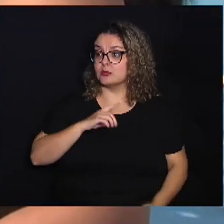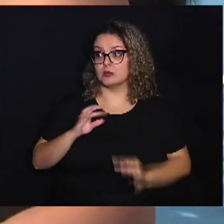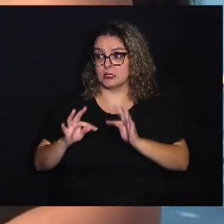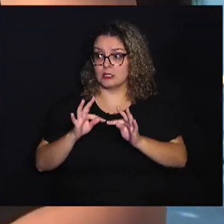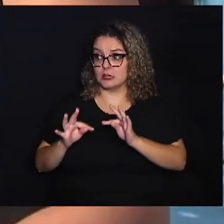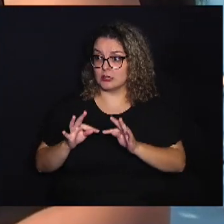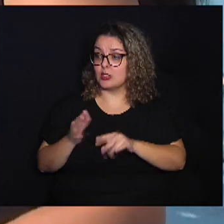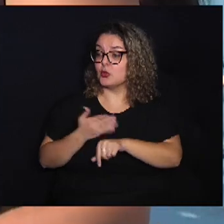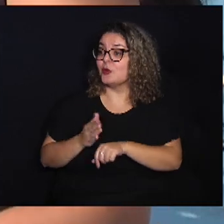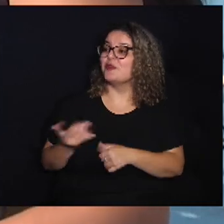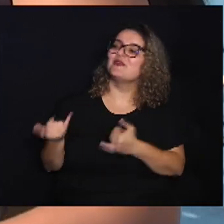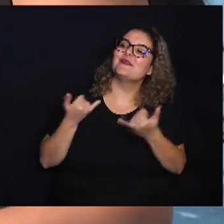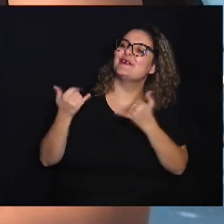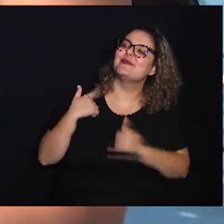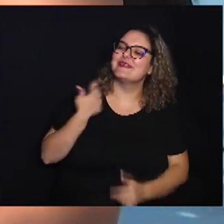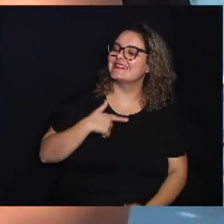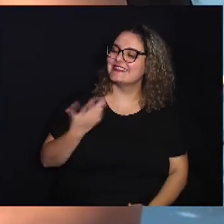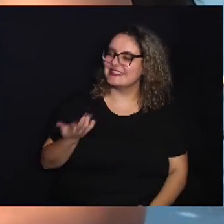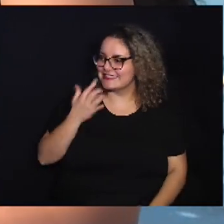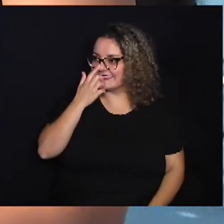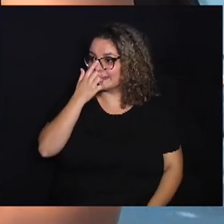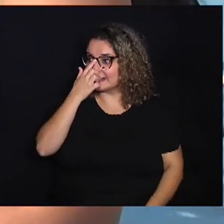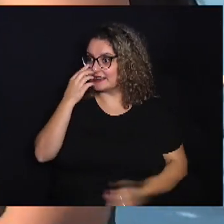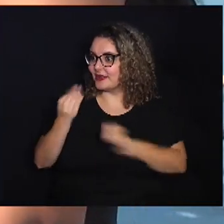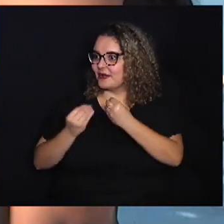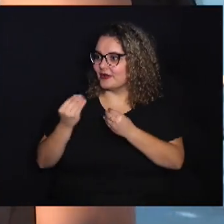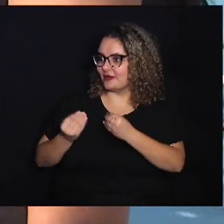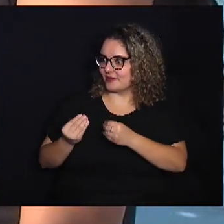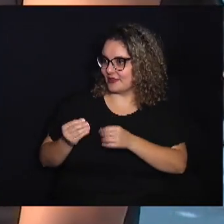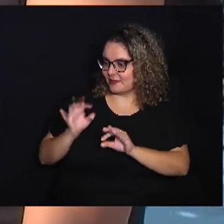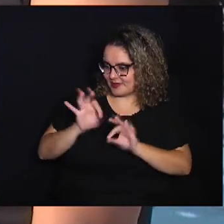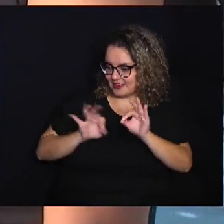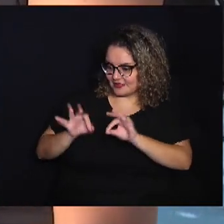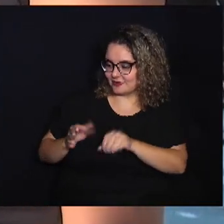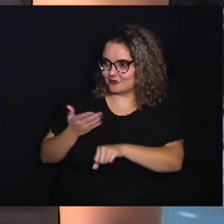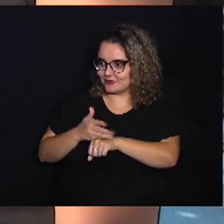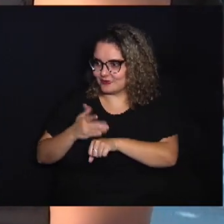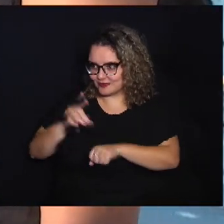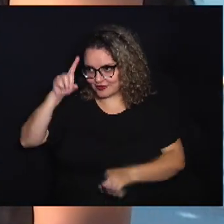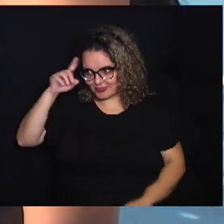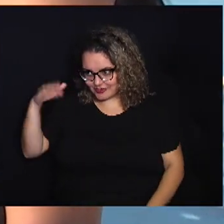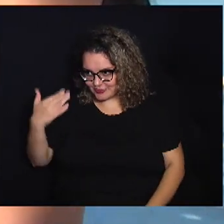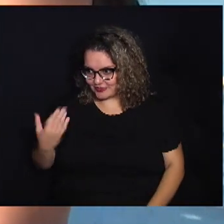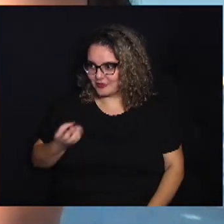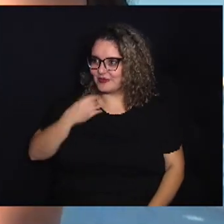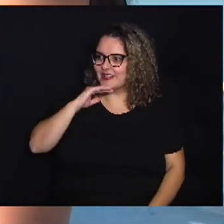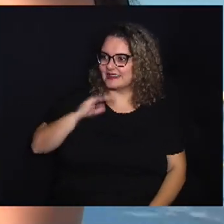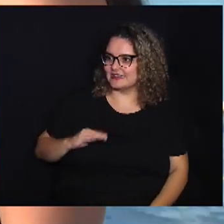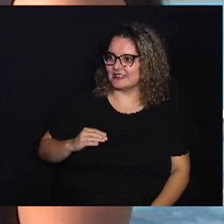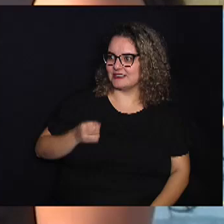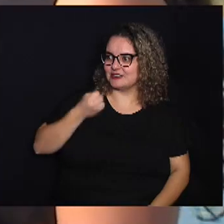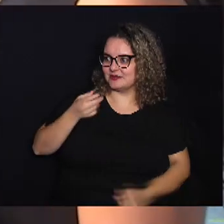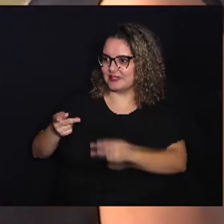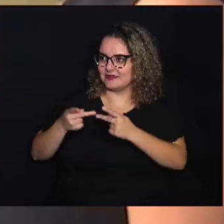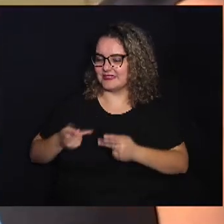treinador dela. Conta pra gente como é que é o planejamento, o treinamento da Tiffany no dia a dia. Muito boa tarde, seja bem-vindo ao Estúdio